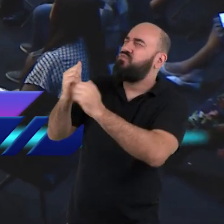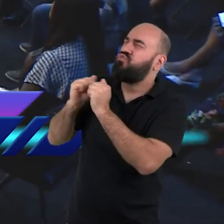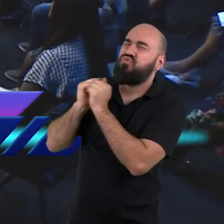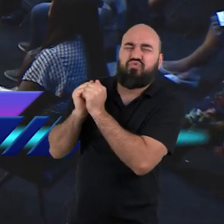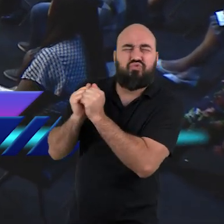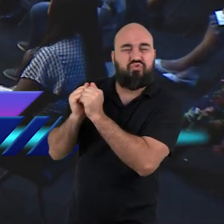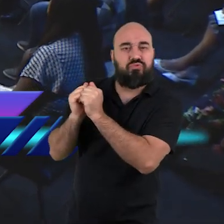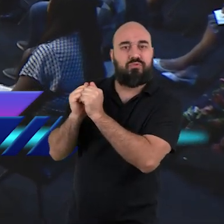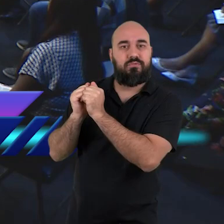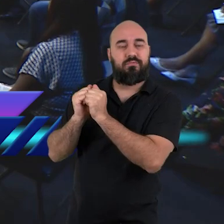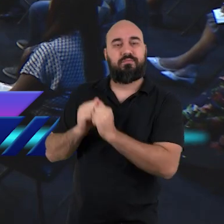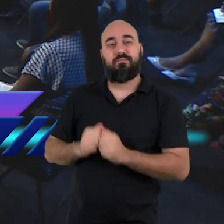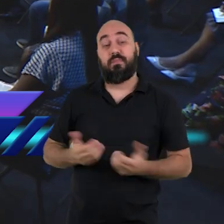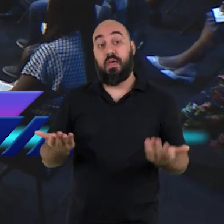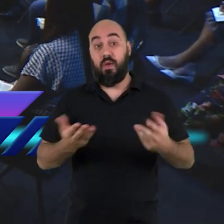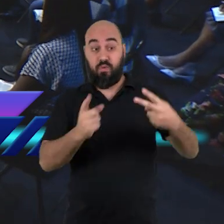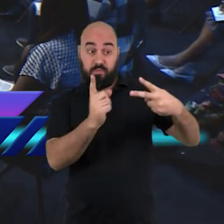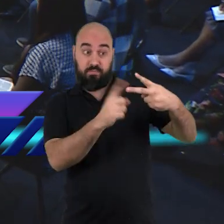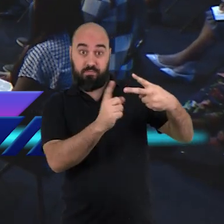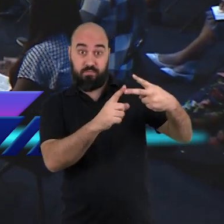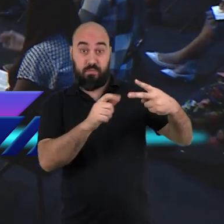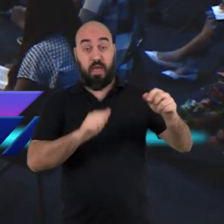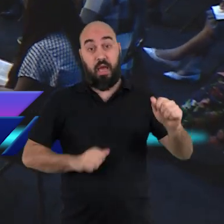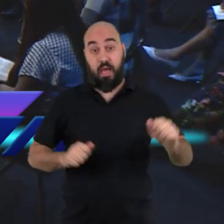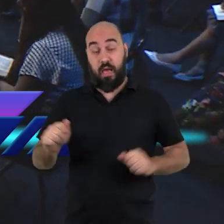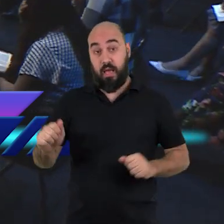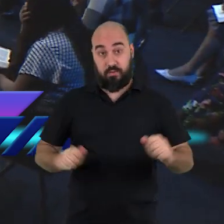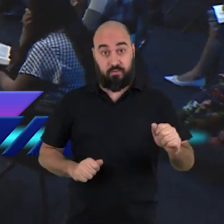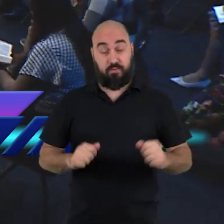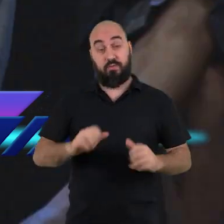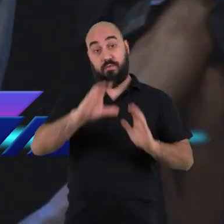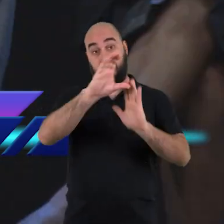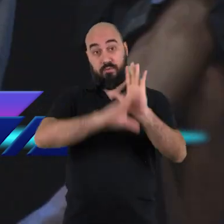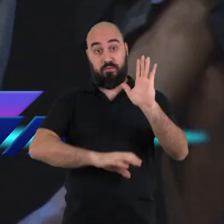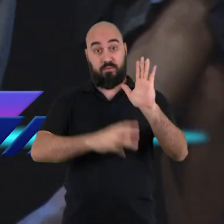segundo passo está em Atos capítulo 3, versículo 13.